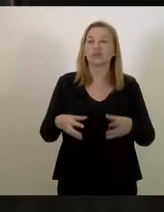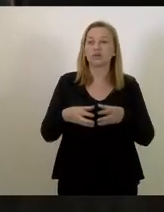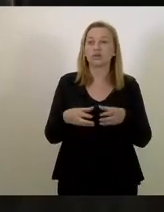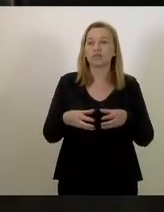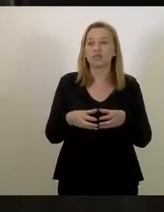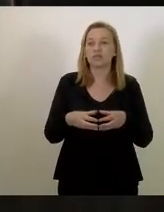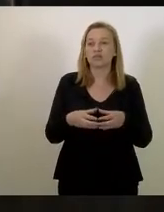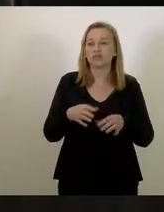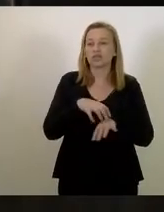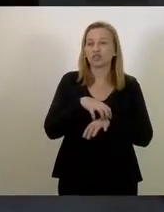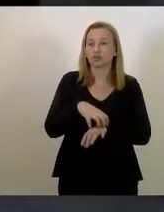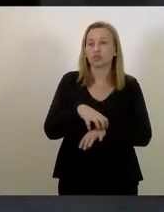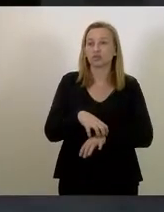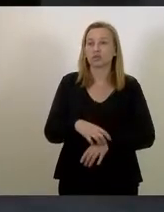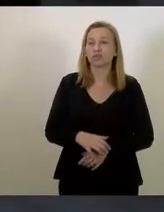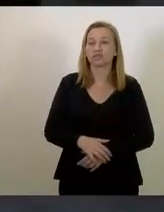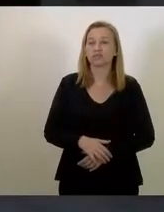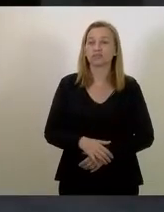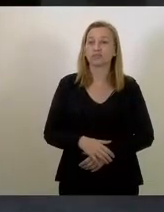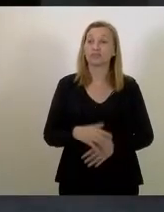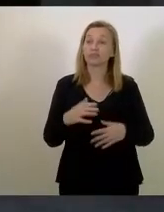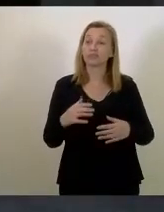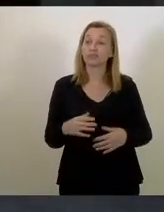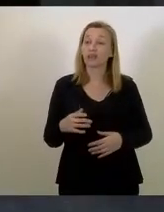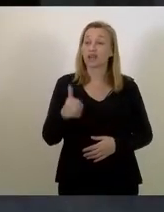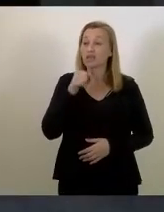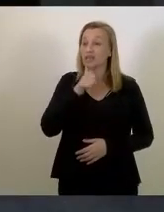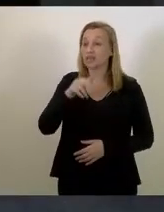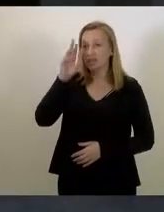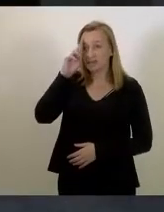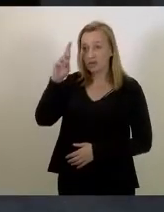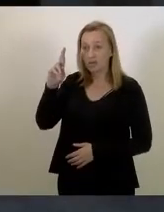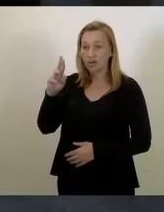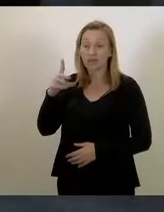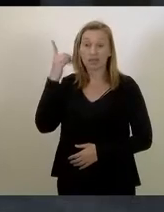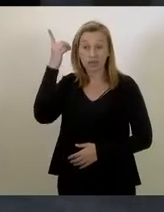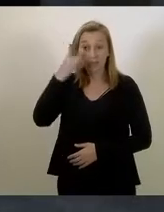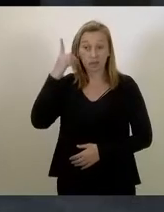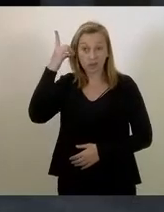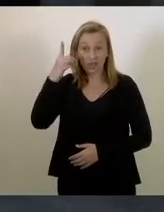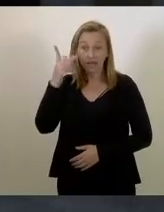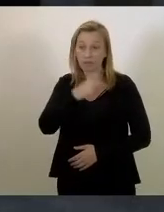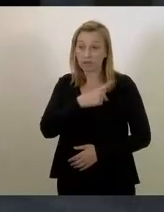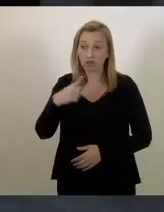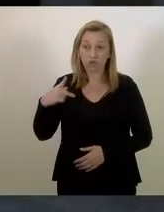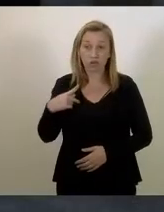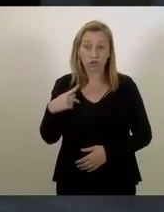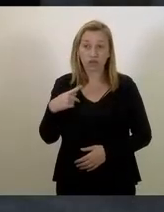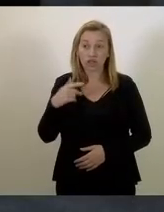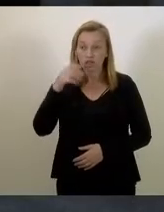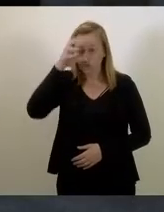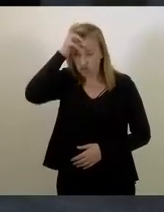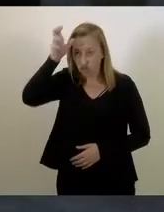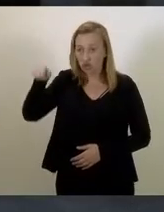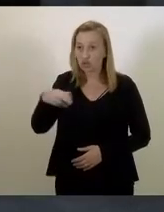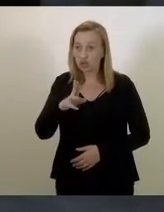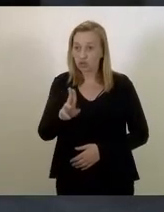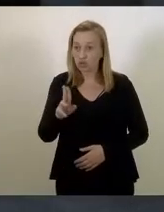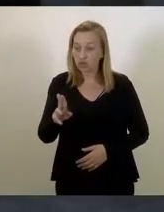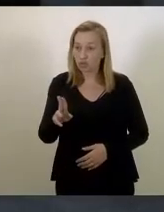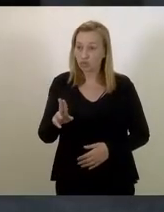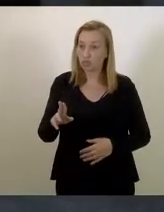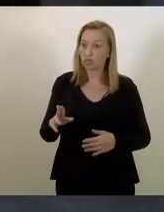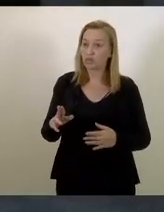de transporte serentíssima senhora deputada pastora Tiaju a mais elegante da